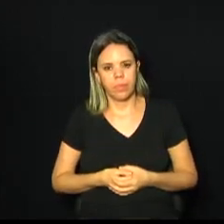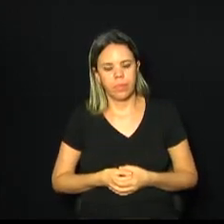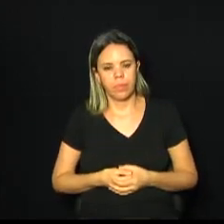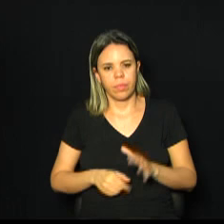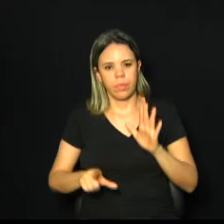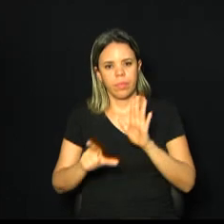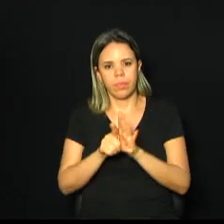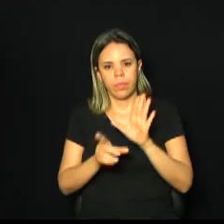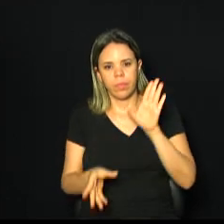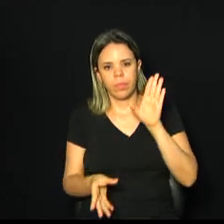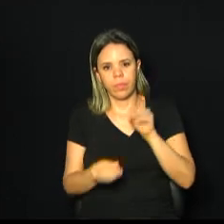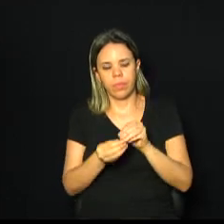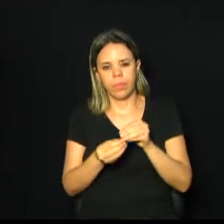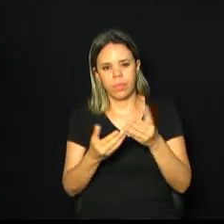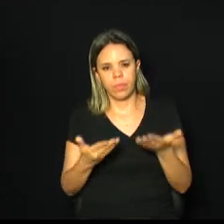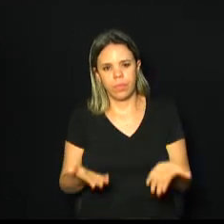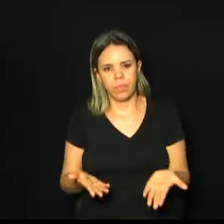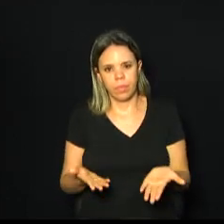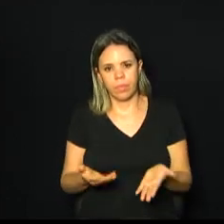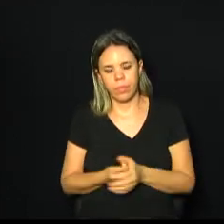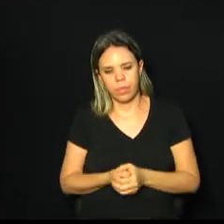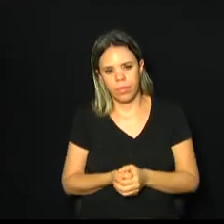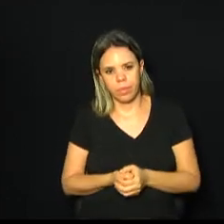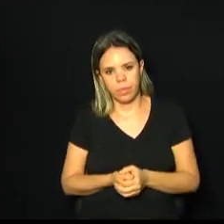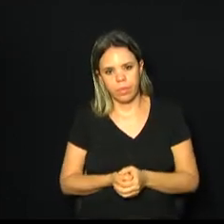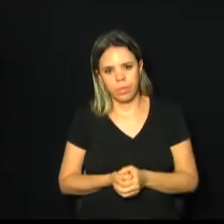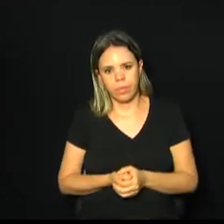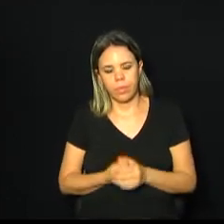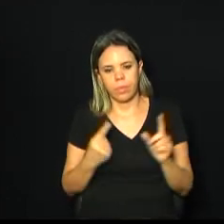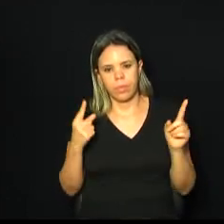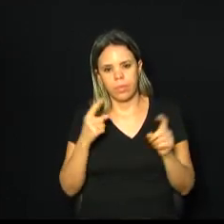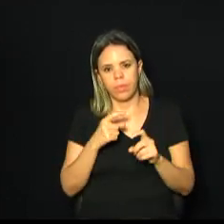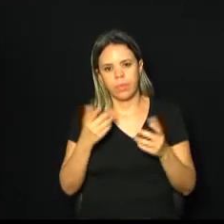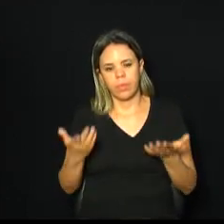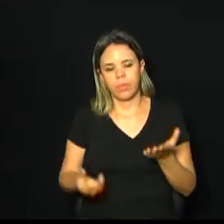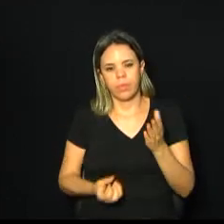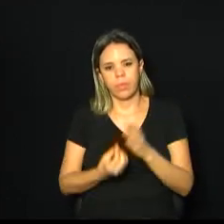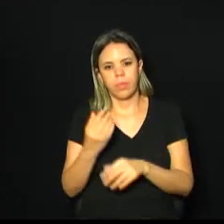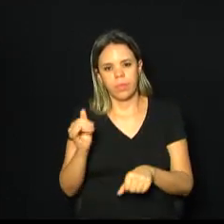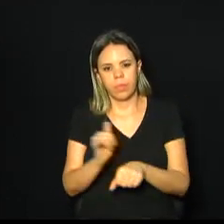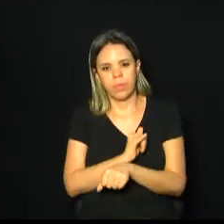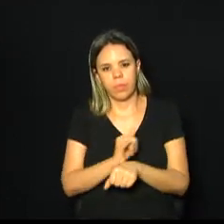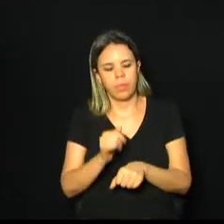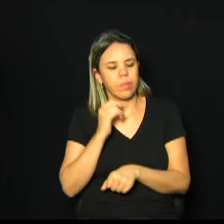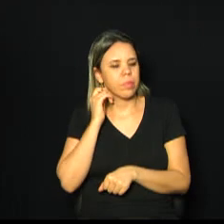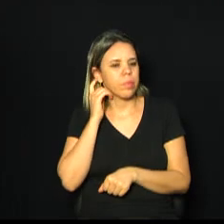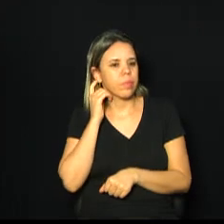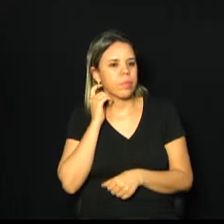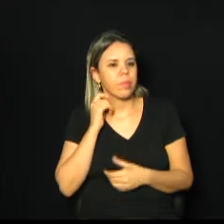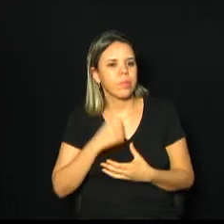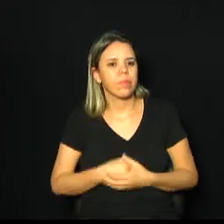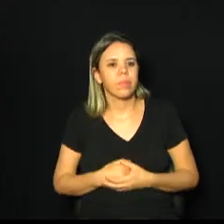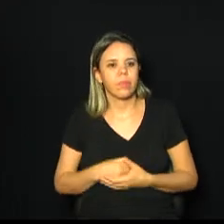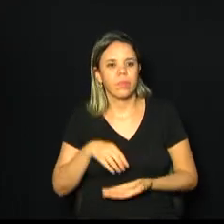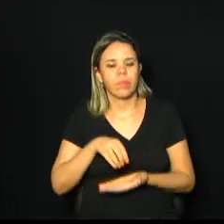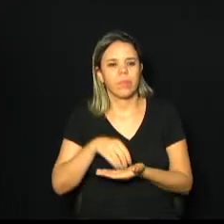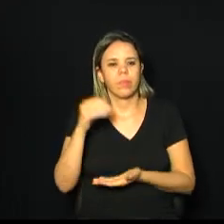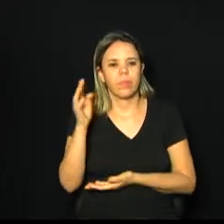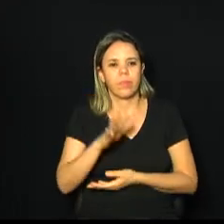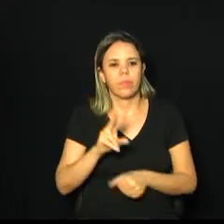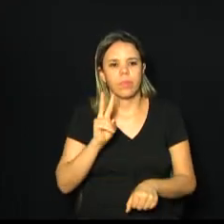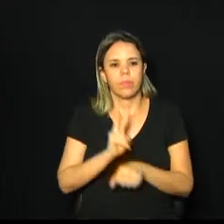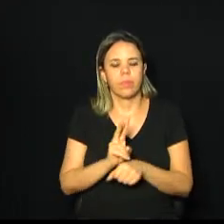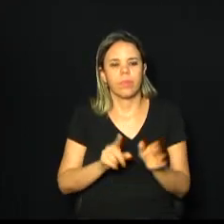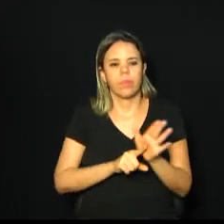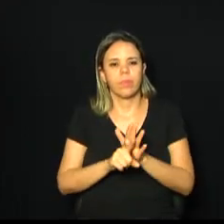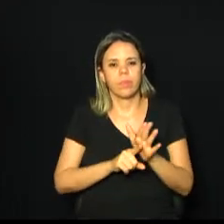muito extensa, ela é muito assim, complexa. Ela criou um mecanismo chamado Agência Nacional de Proteção de Dados,